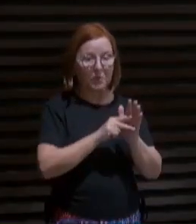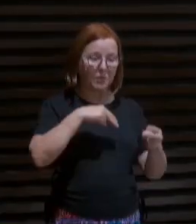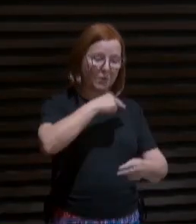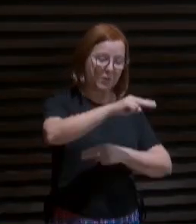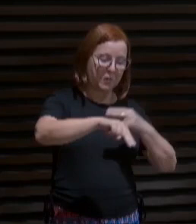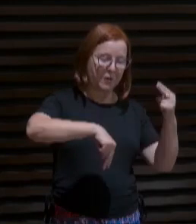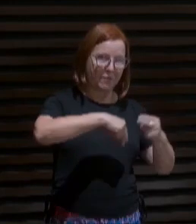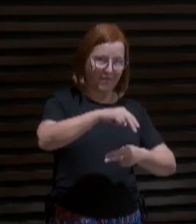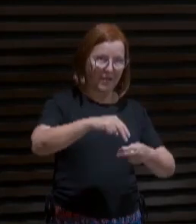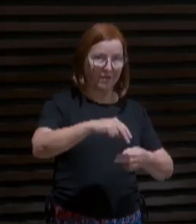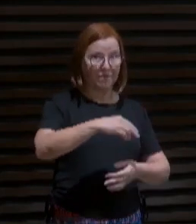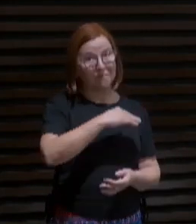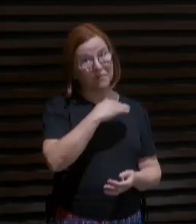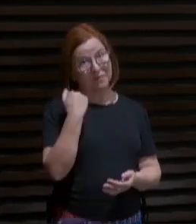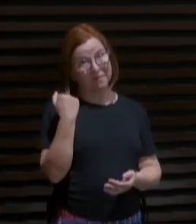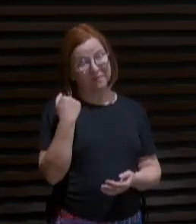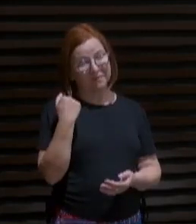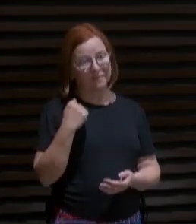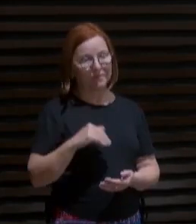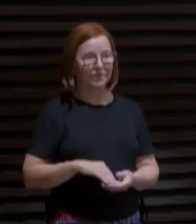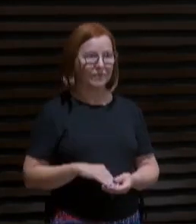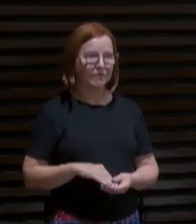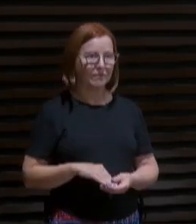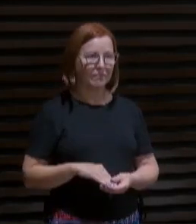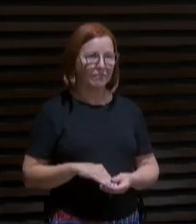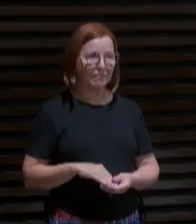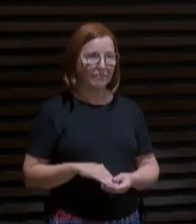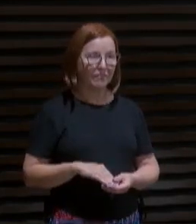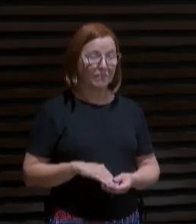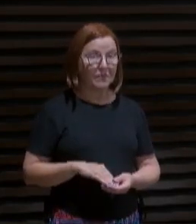morrendo. Então tem uma coisa que aconteceu.